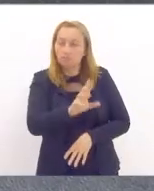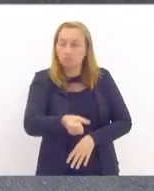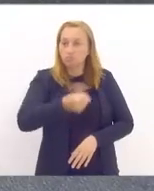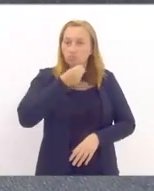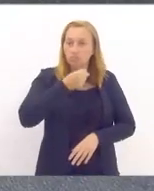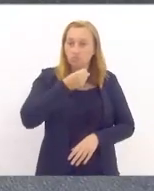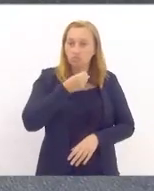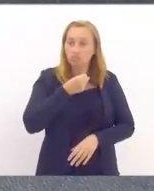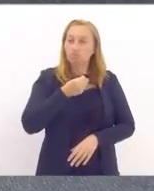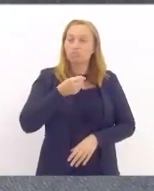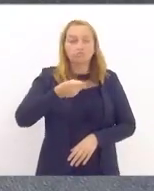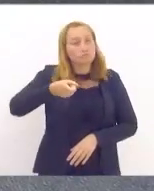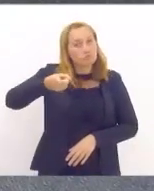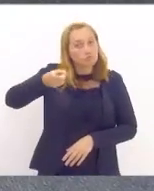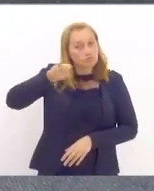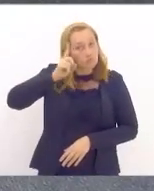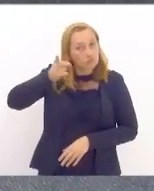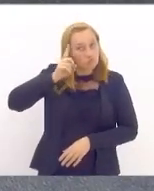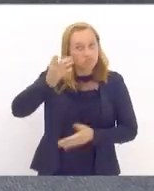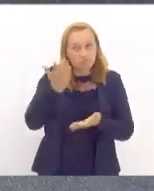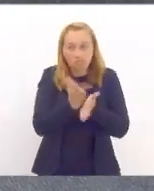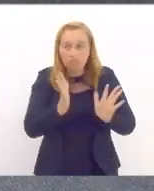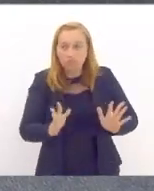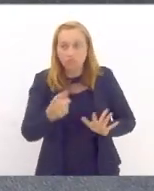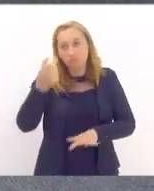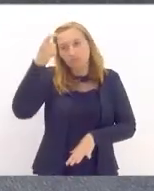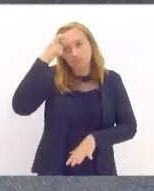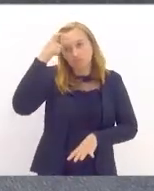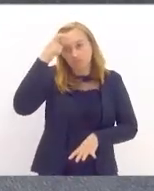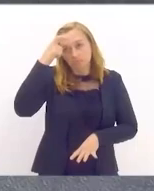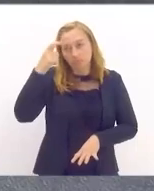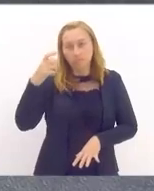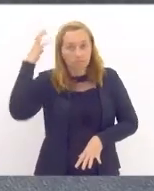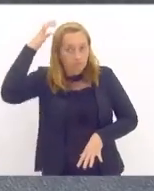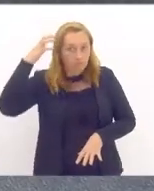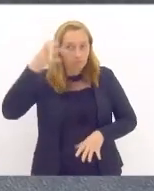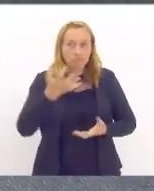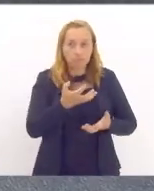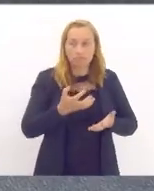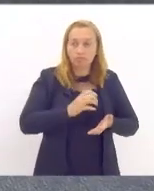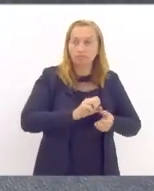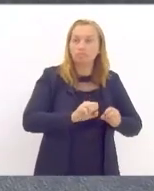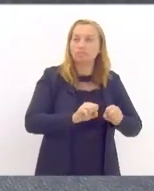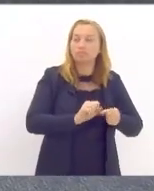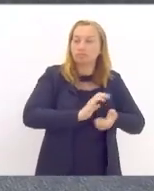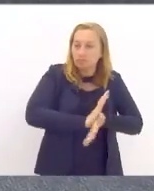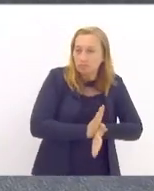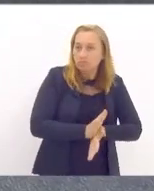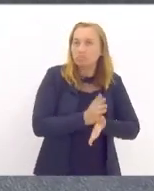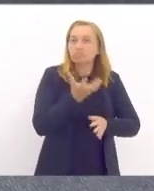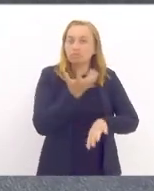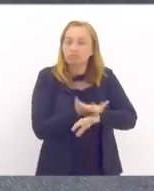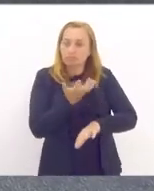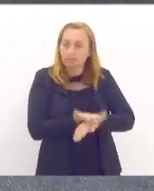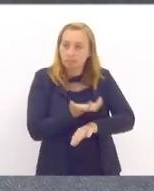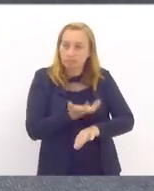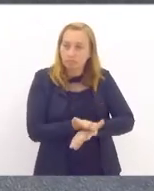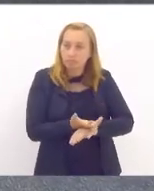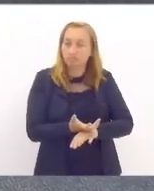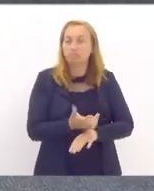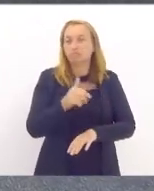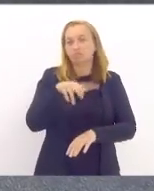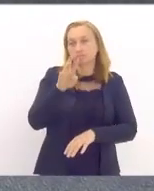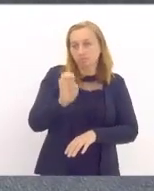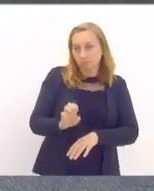viu turma na mente para acabar com a memória de Mariele queira desdobrar a Praça Mário Lago a praça do